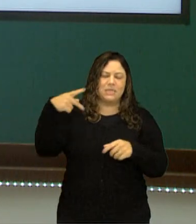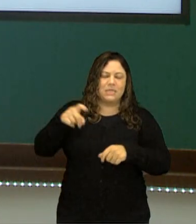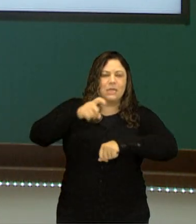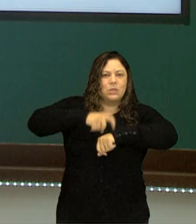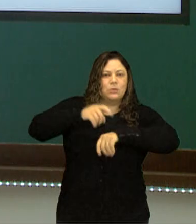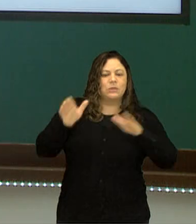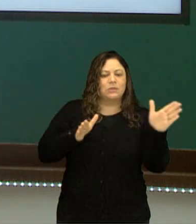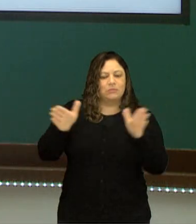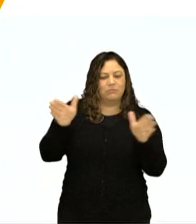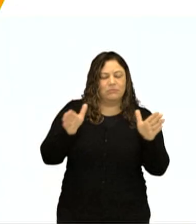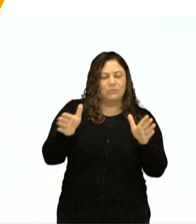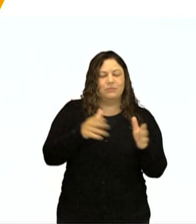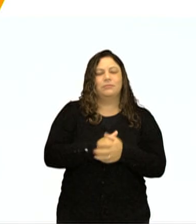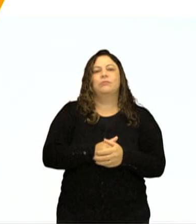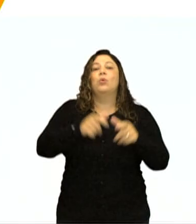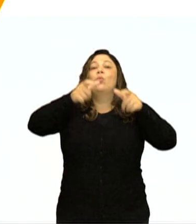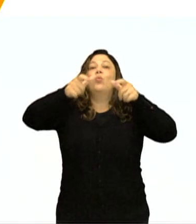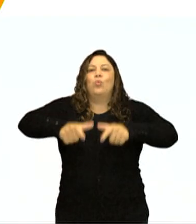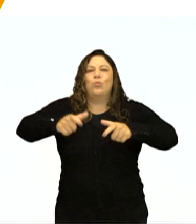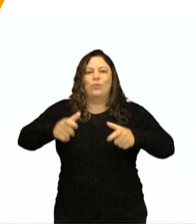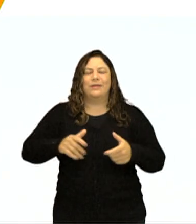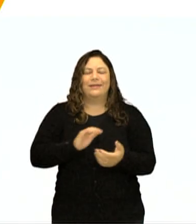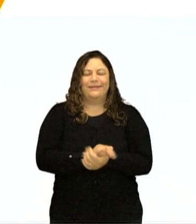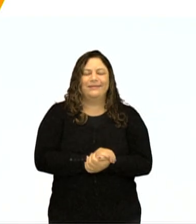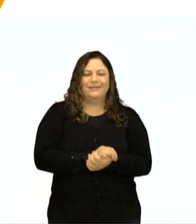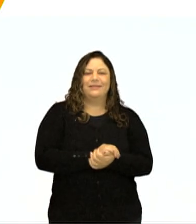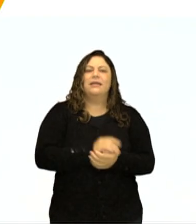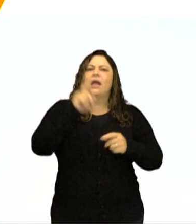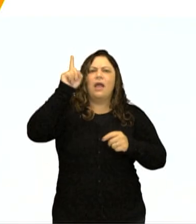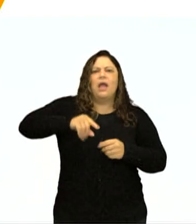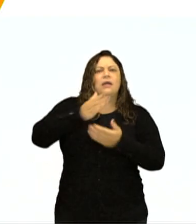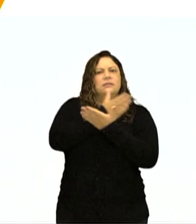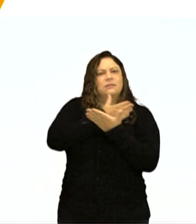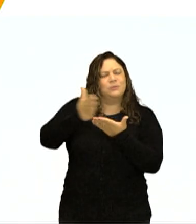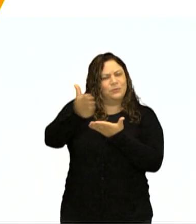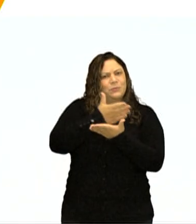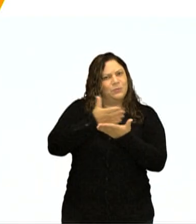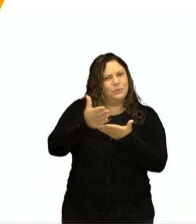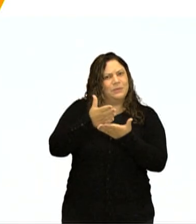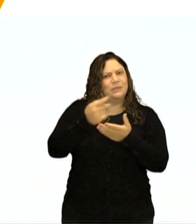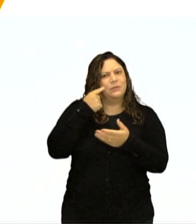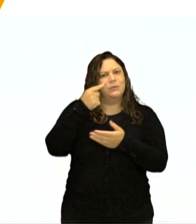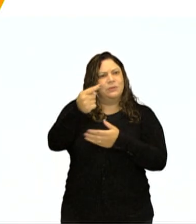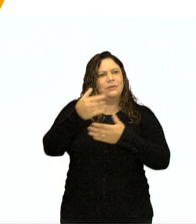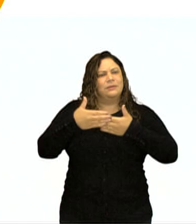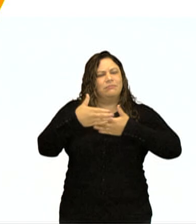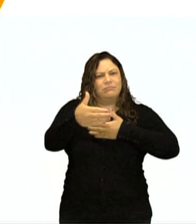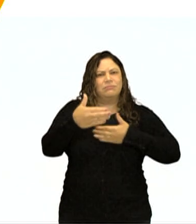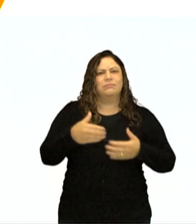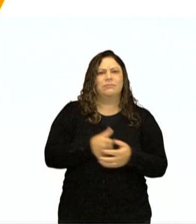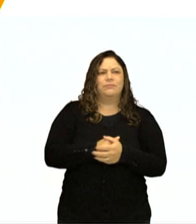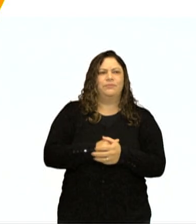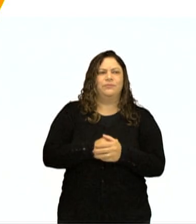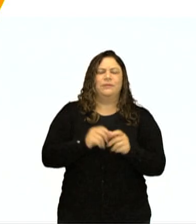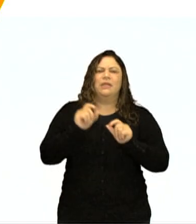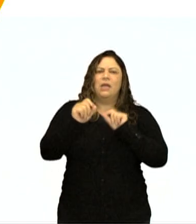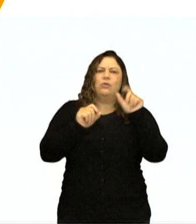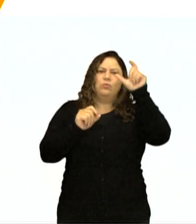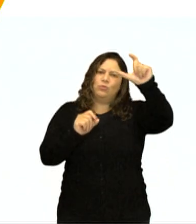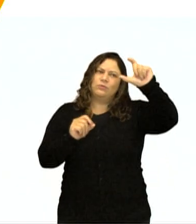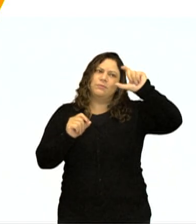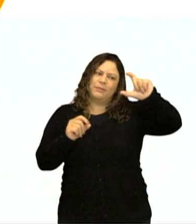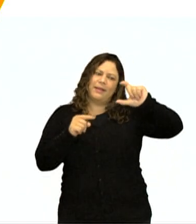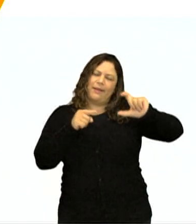e espaço. Essa situação inicial, isso mesmo. Então, no parágrafo inicial ou nos parágrafos iniciais de um